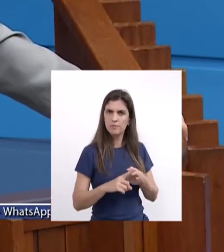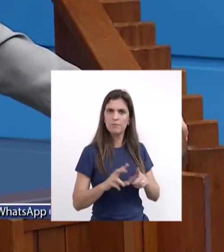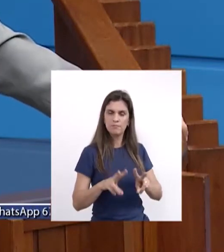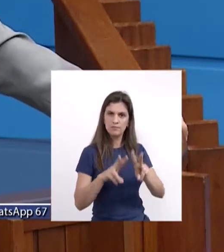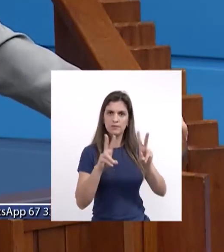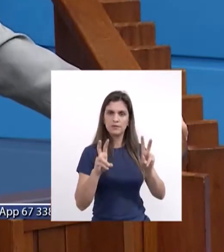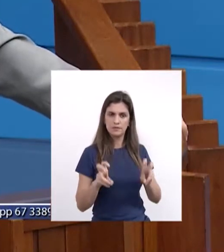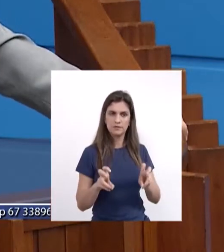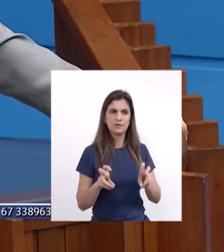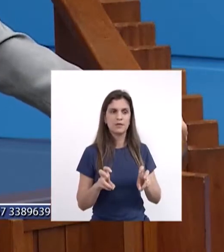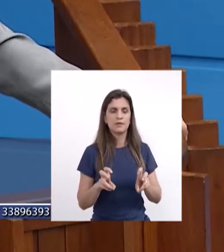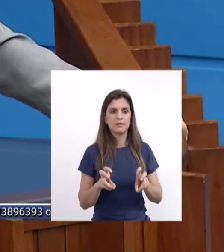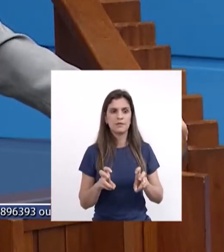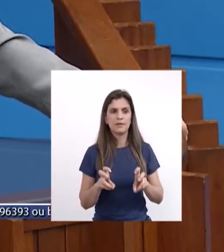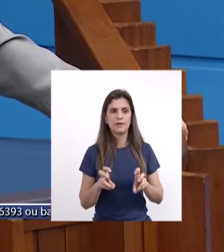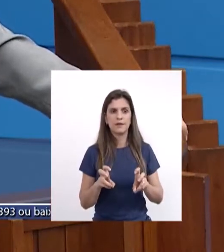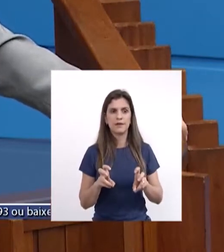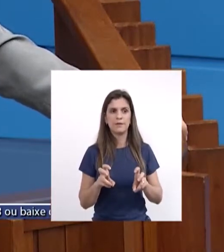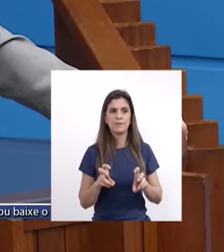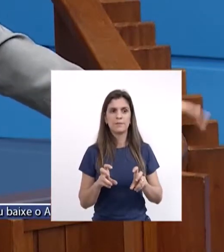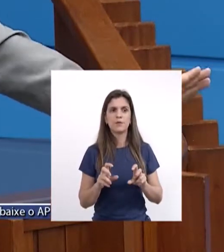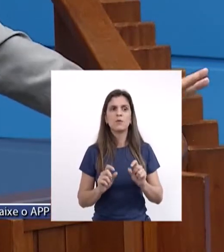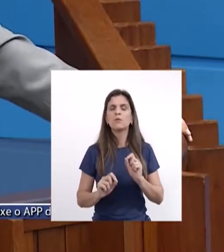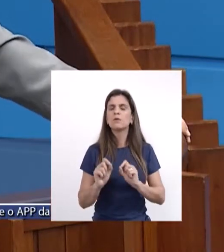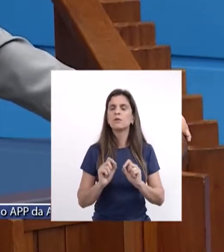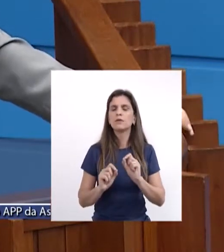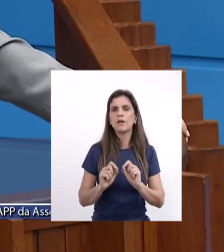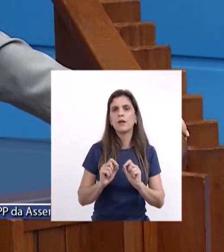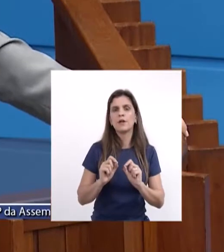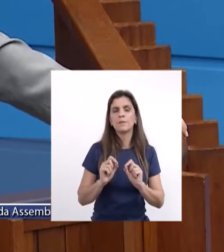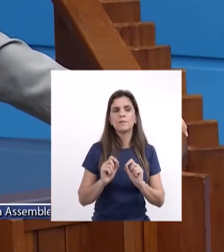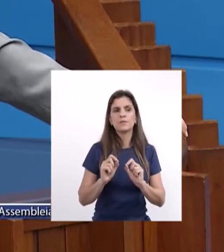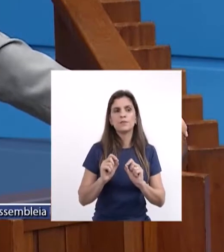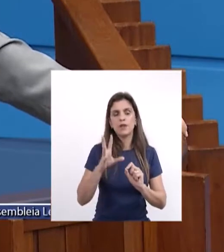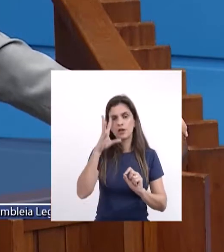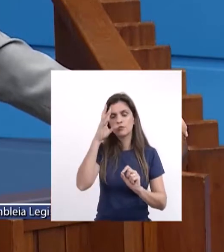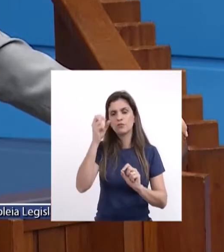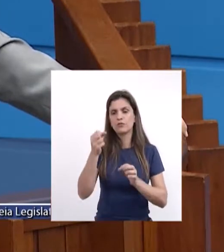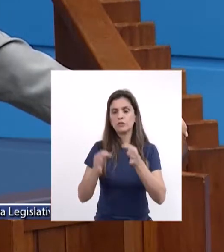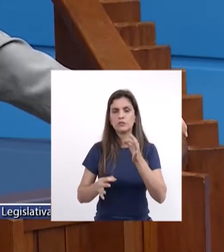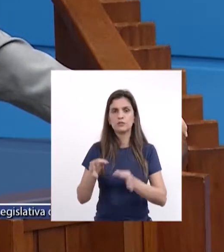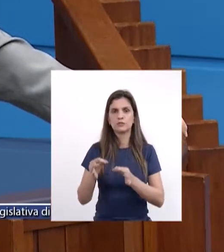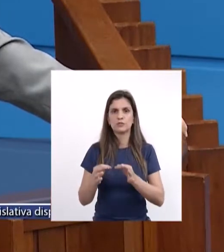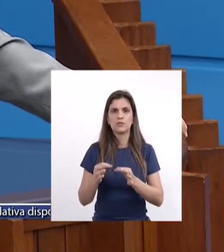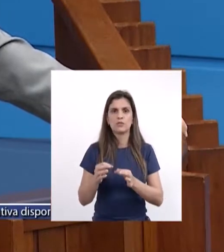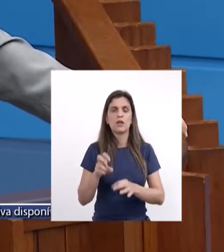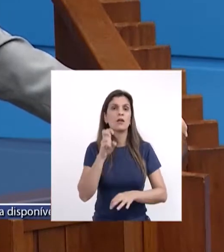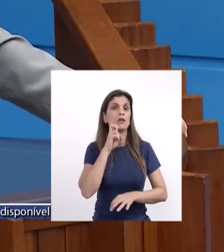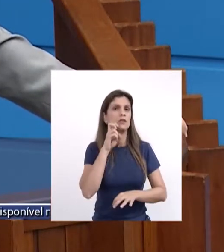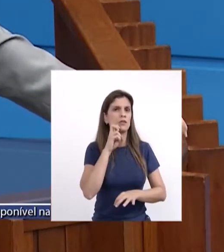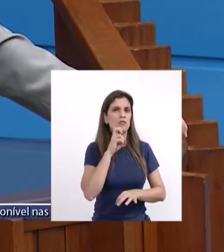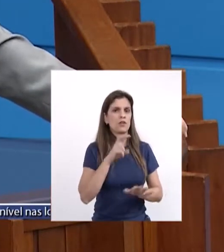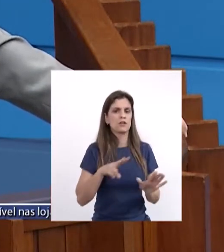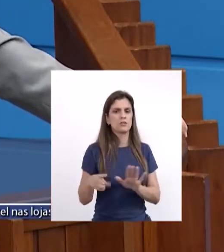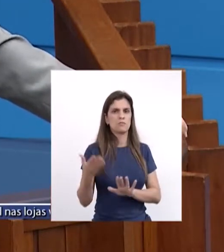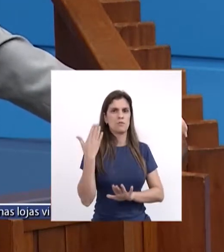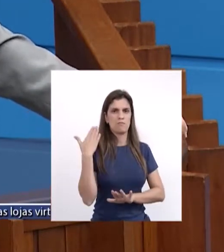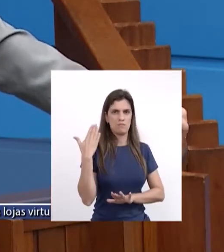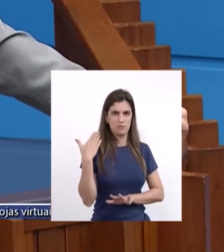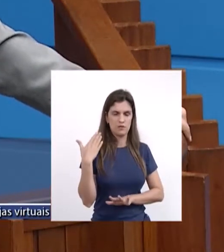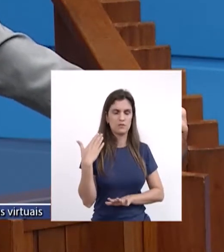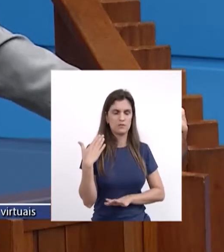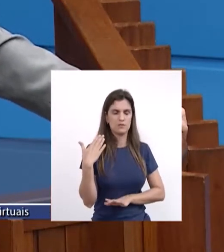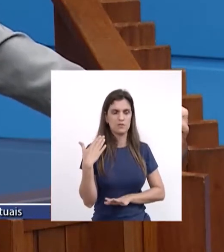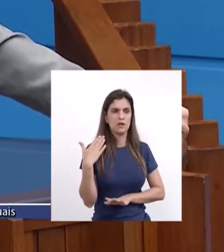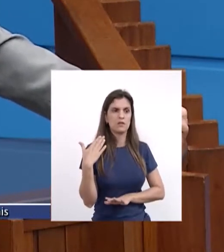a esse plenário nós, na quinta-feira da semana passada, nós celebramos aqui